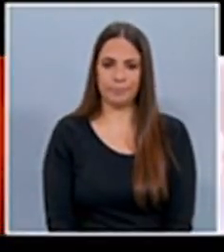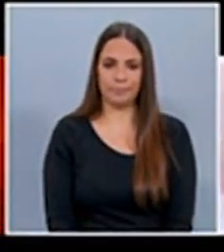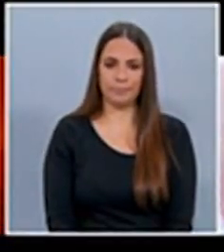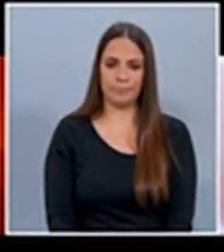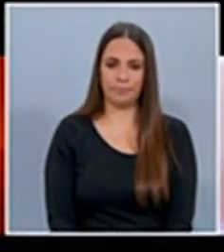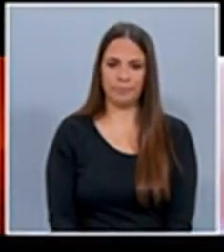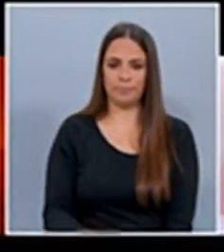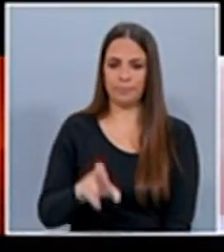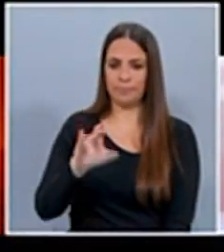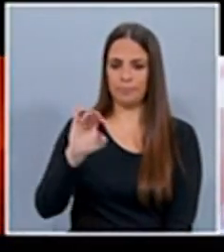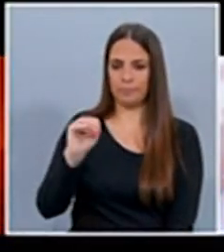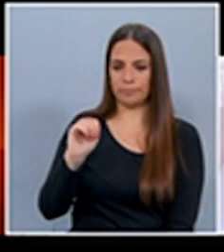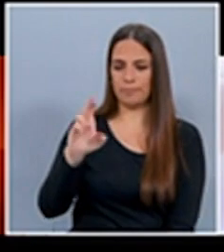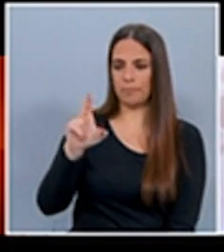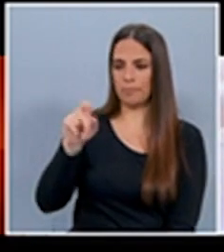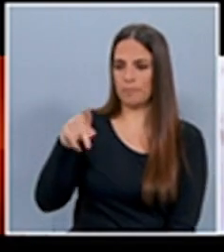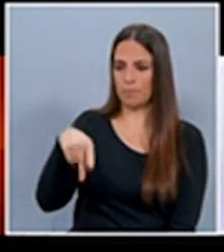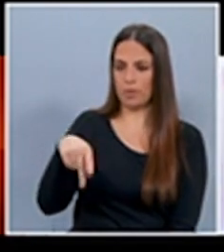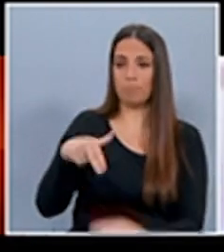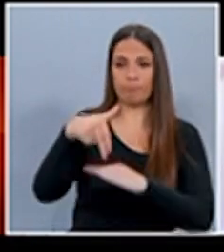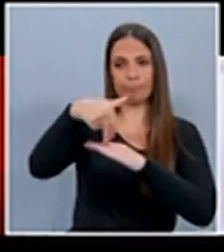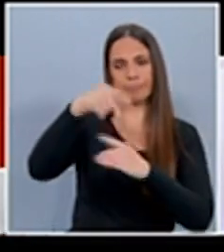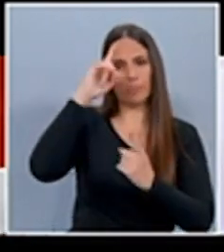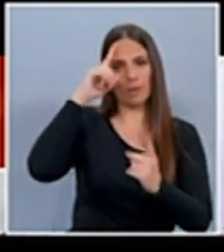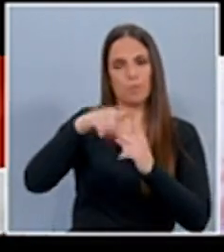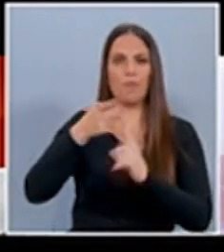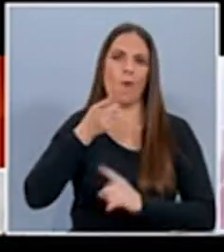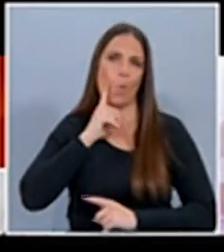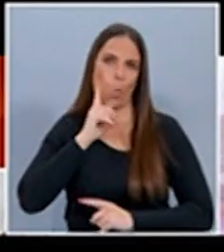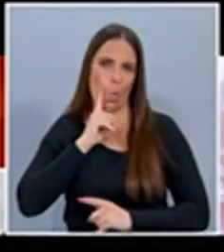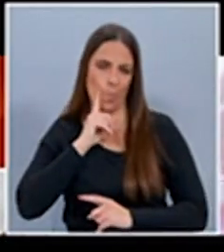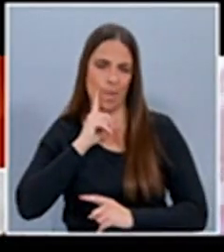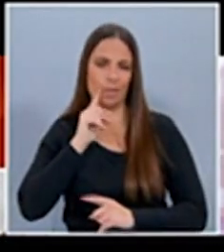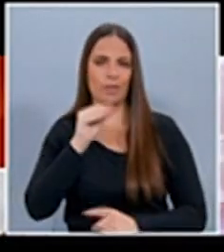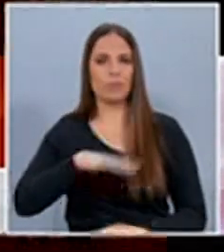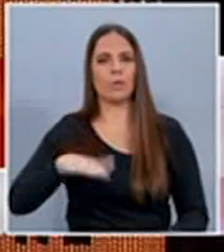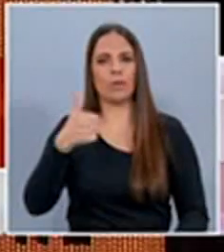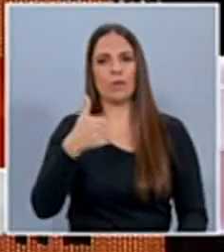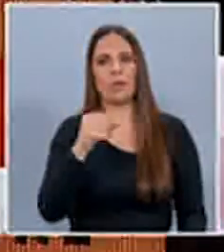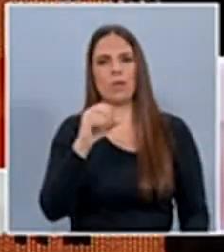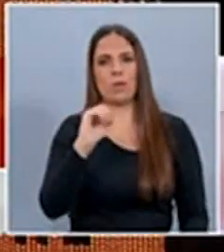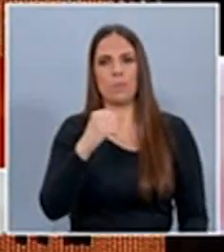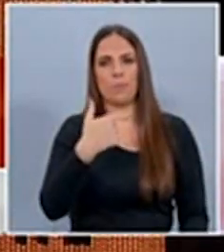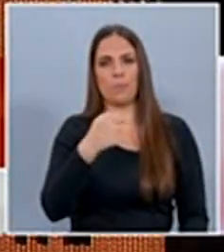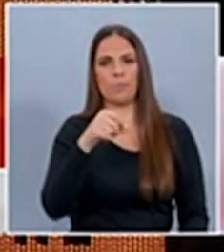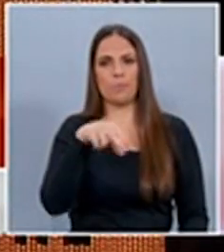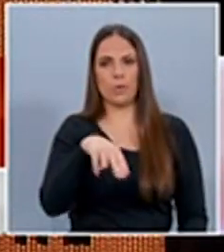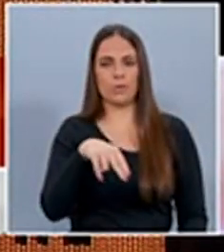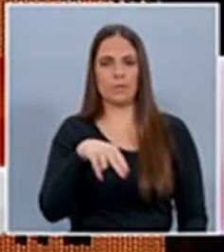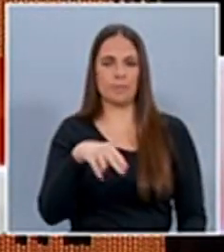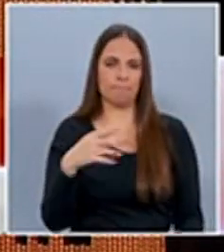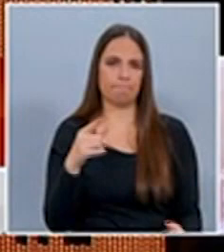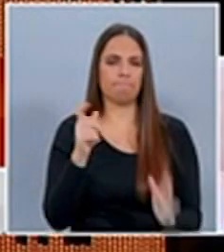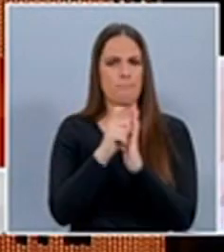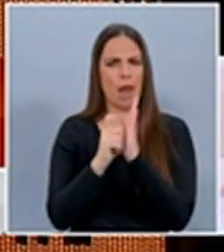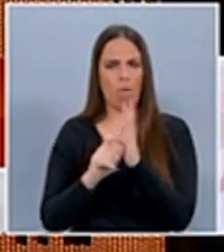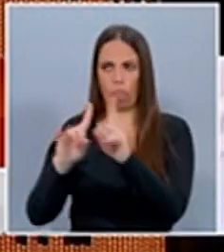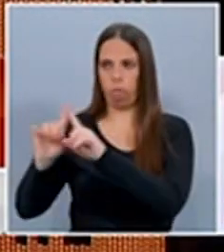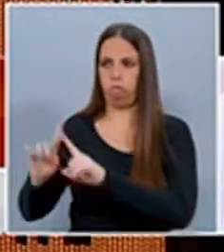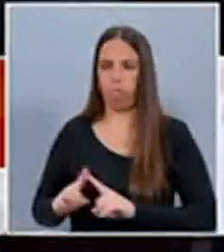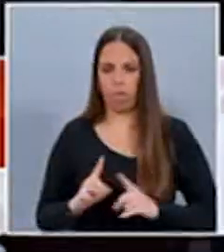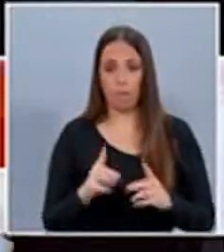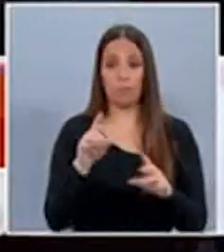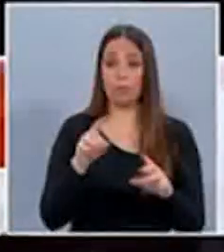Chris Rock subiu ao palco para mais um espetáculo de comédia em Boston, que faz parte de uma digressão. Com o